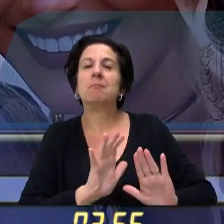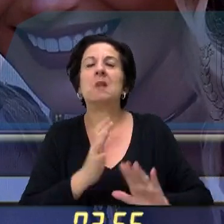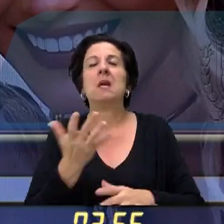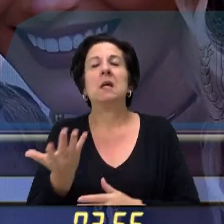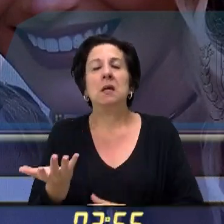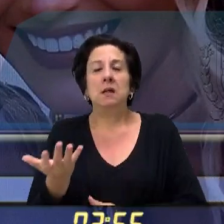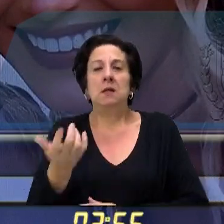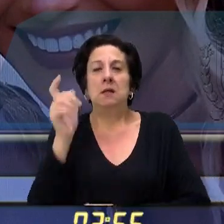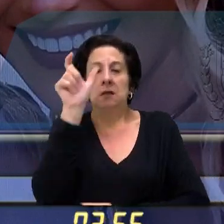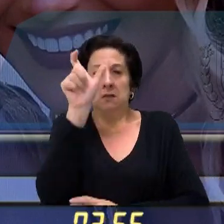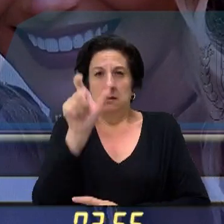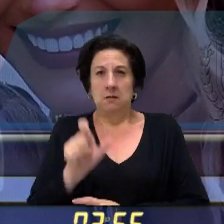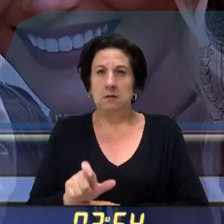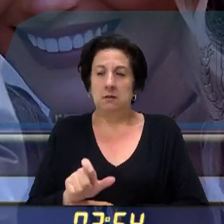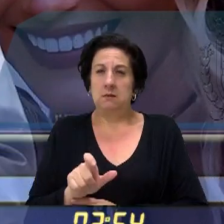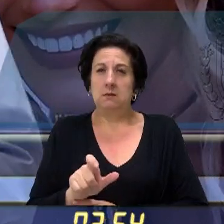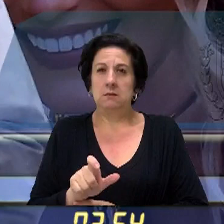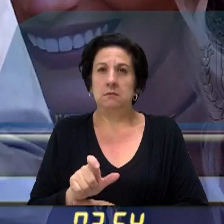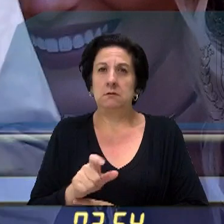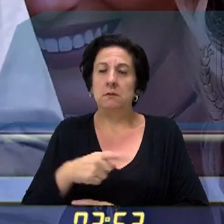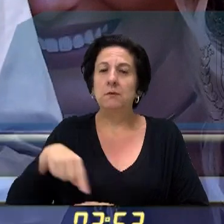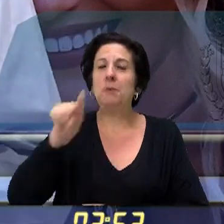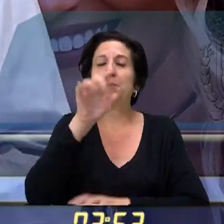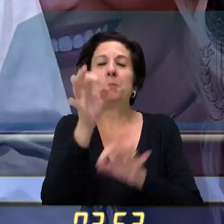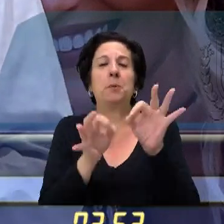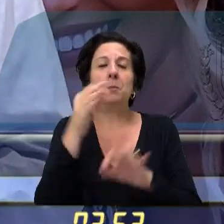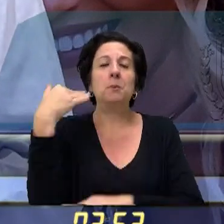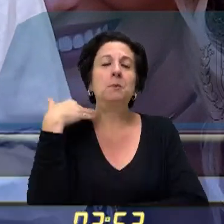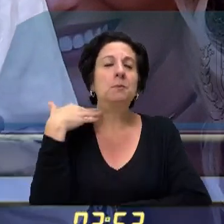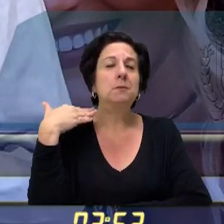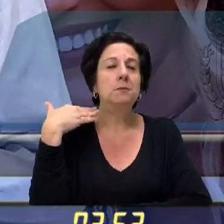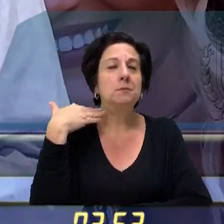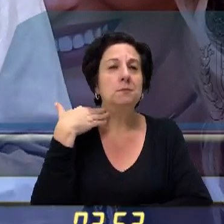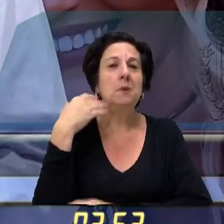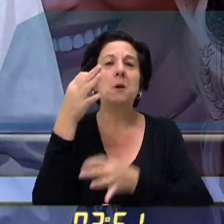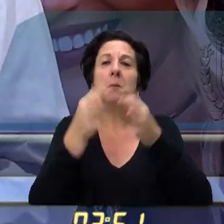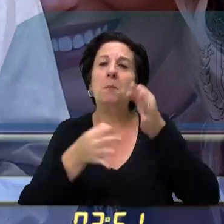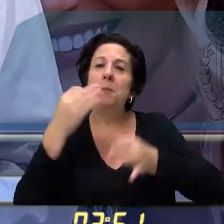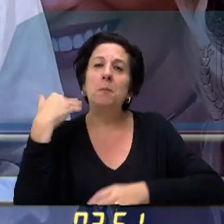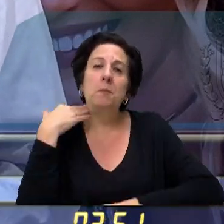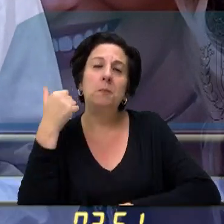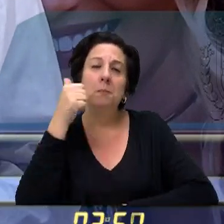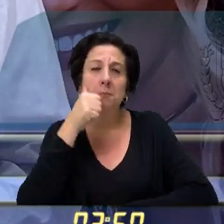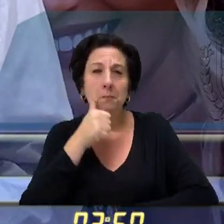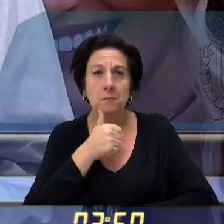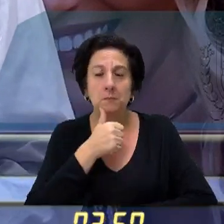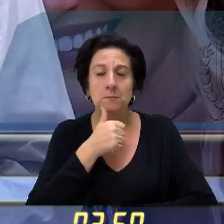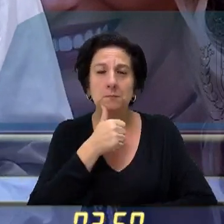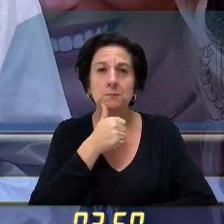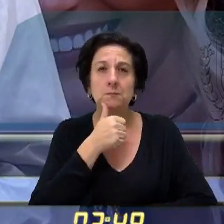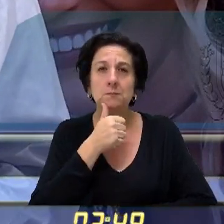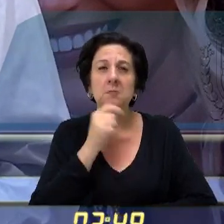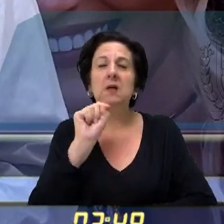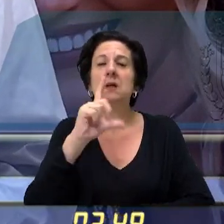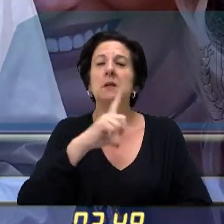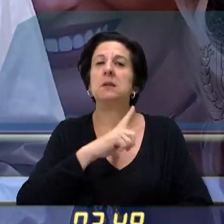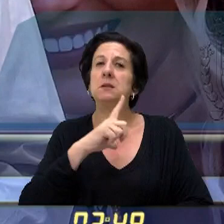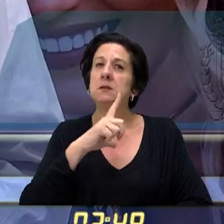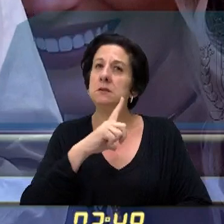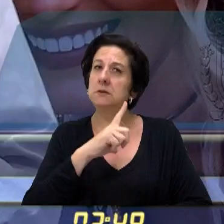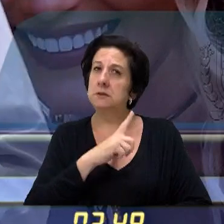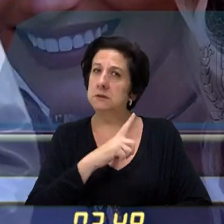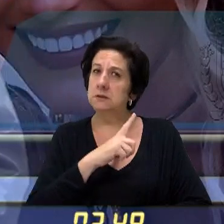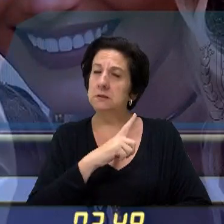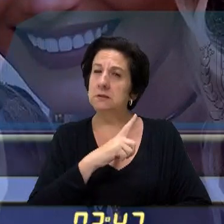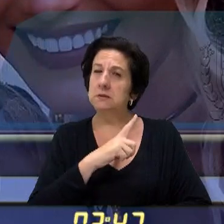Senhores, os senhores promotores de justiça, senhoras promotoras de justiça, que têm uma parte